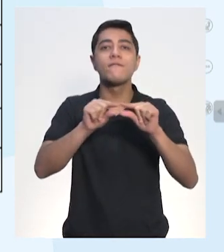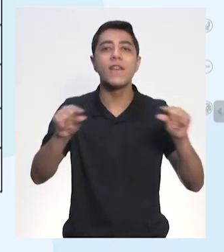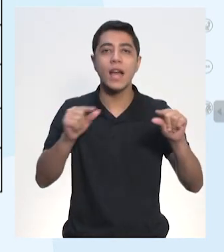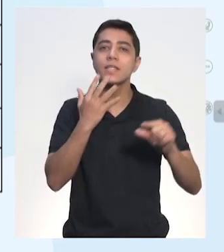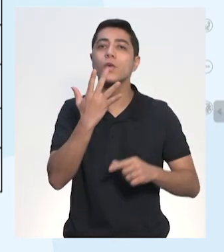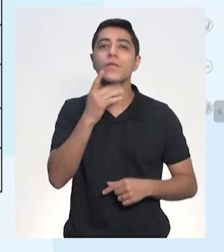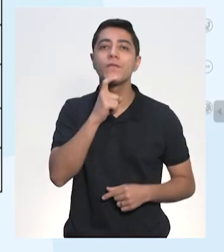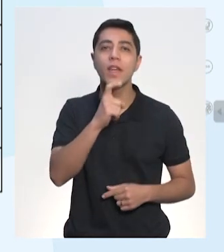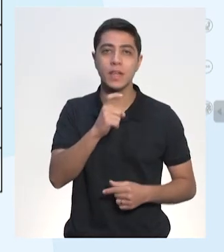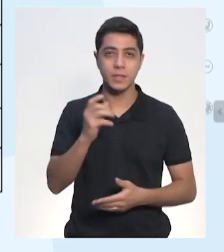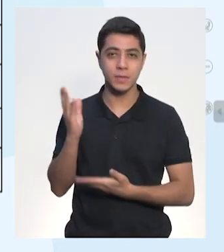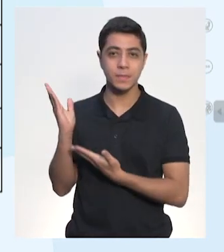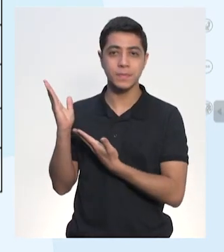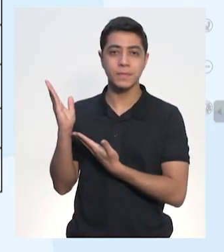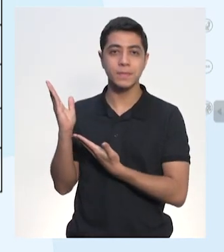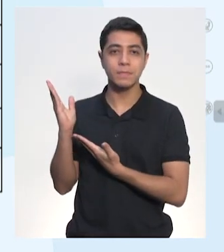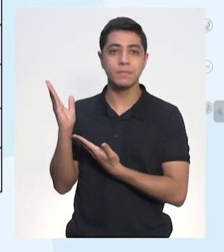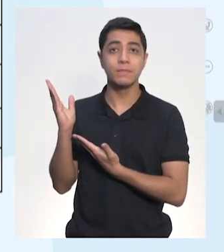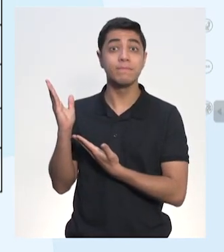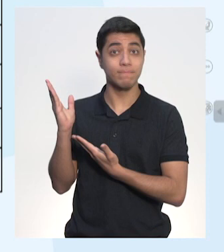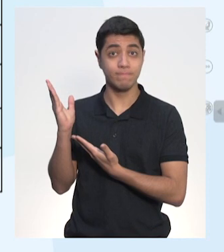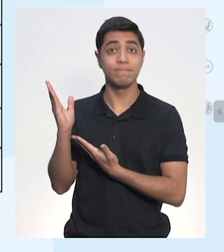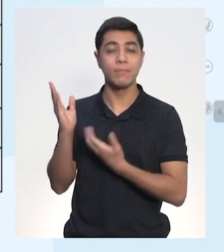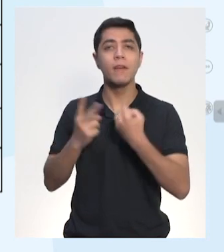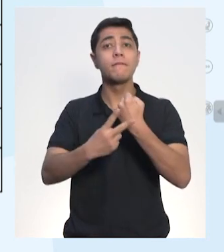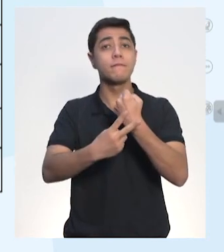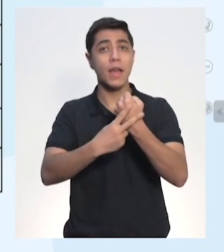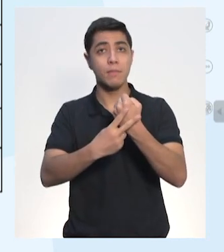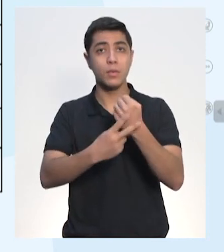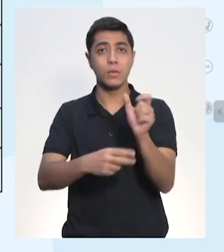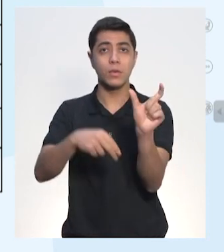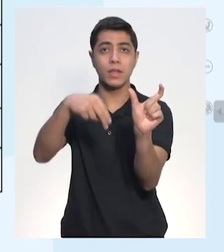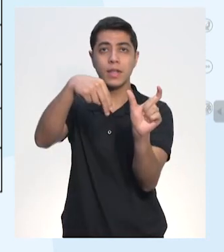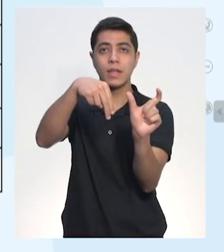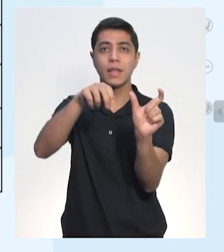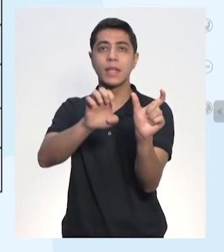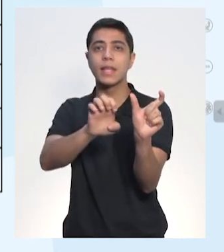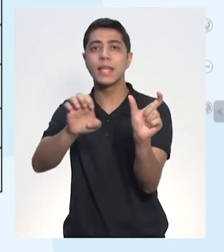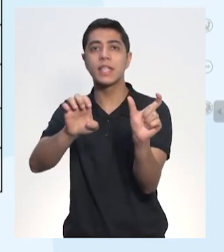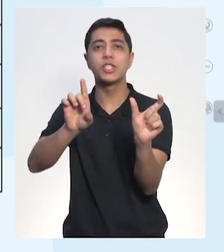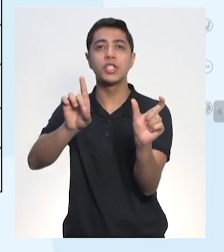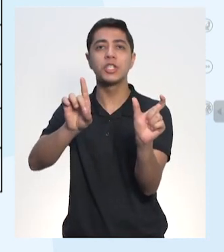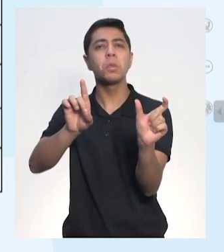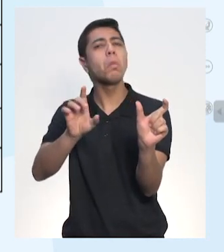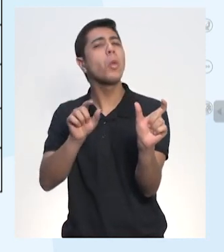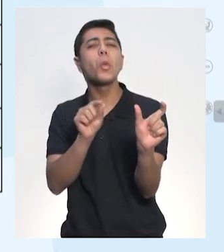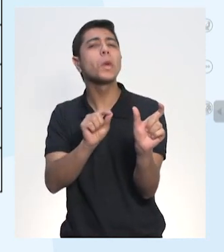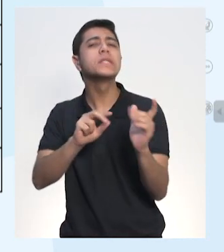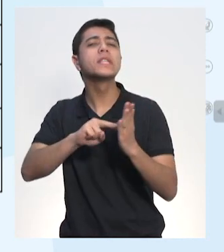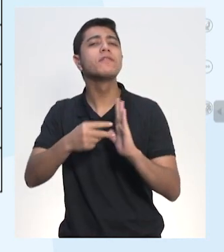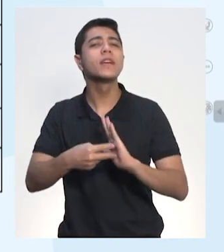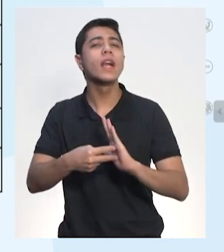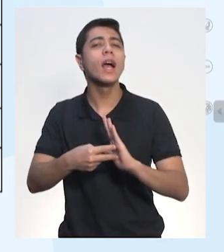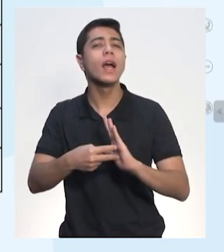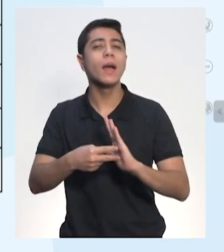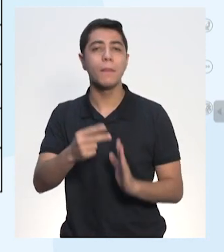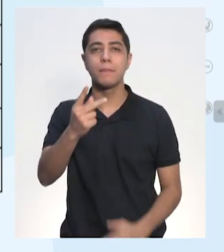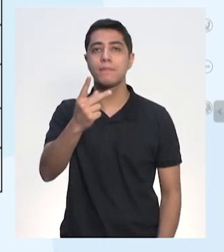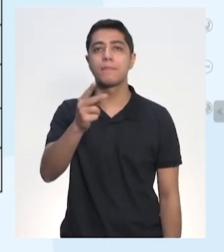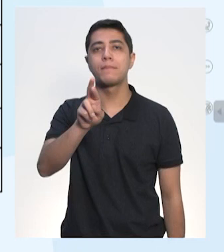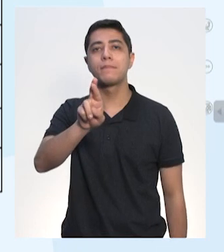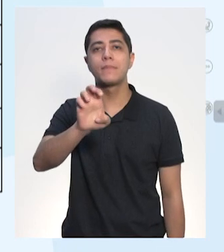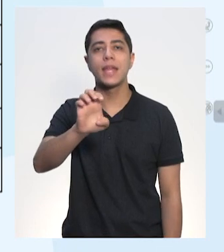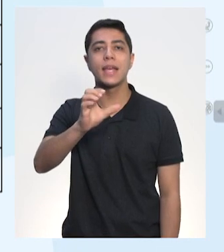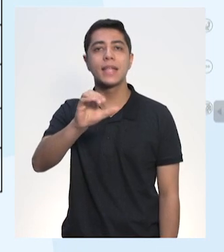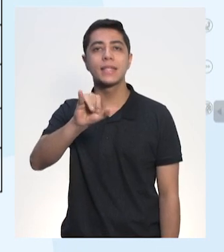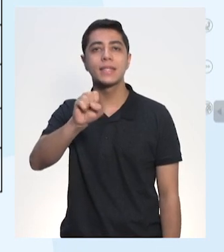computer. Olha só, a gente tem esse verbo need aqui. Need é o verbo precisar, olha só. Aqui tem need